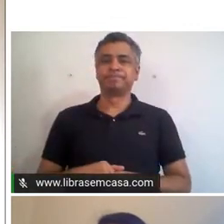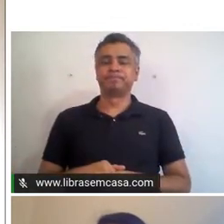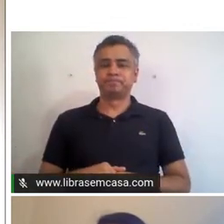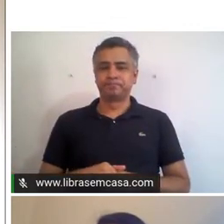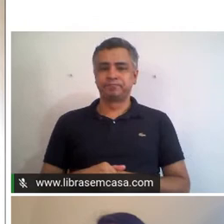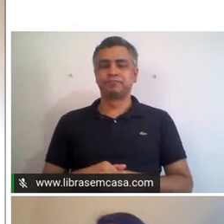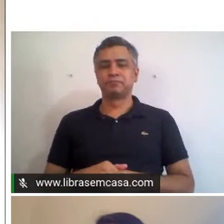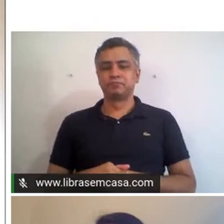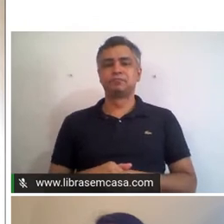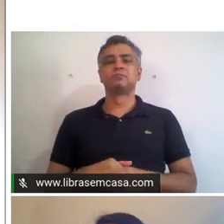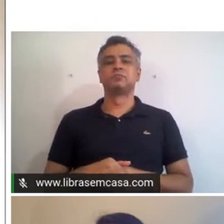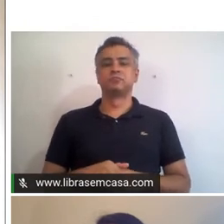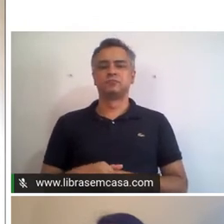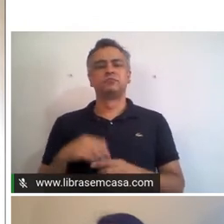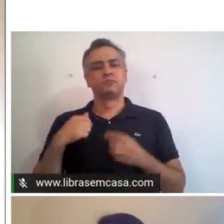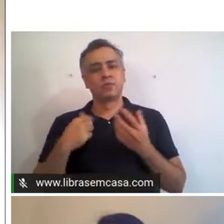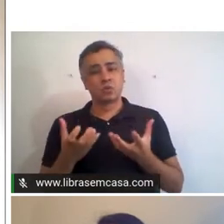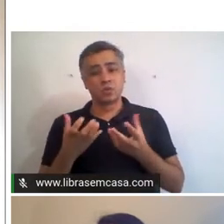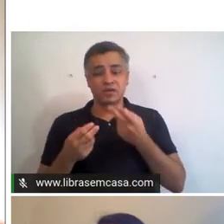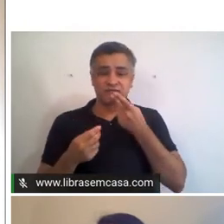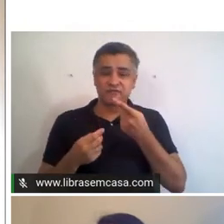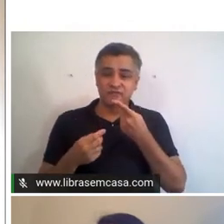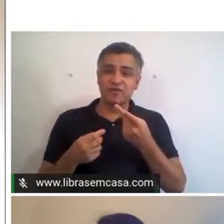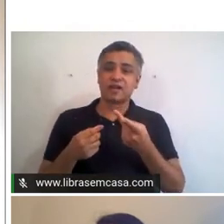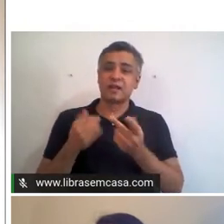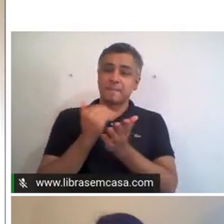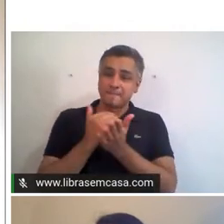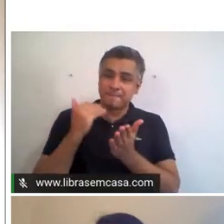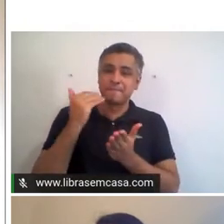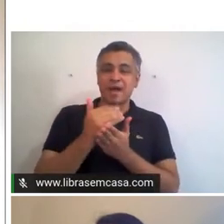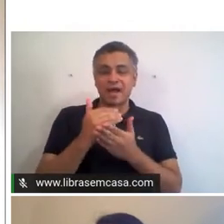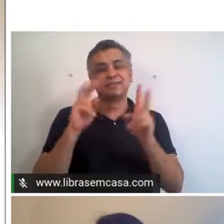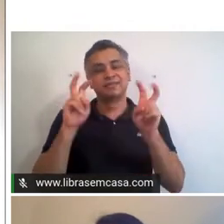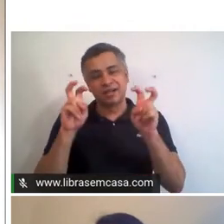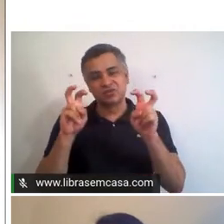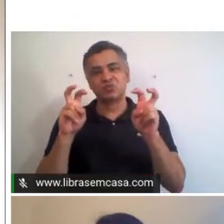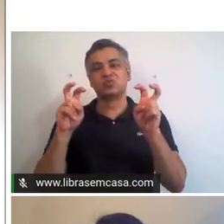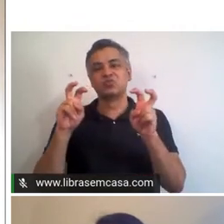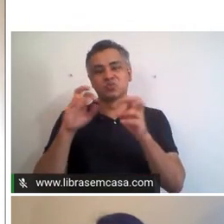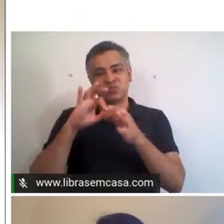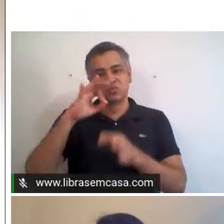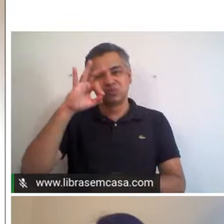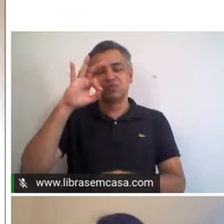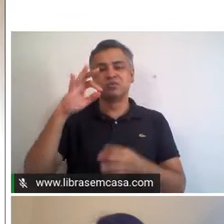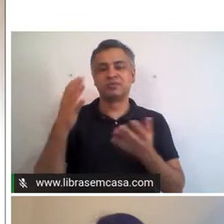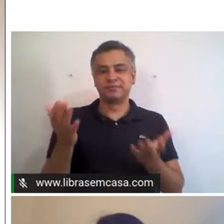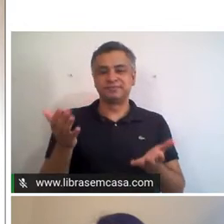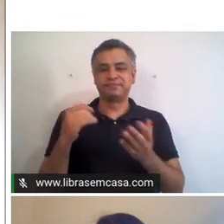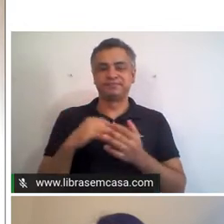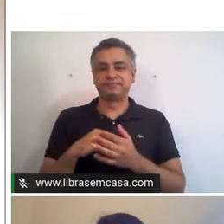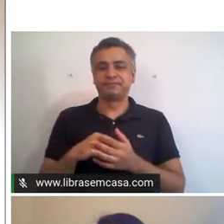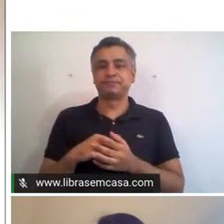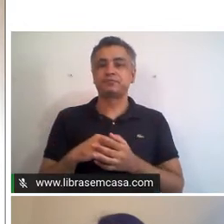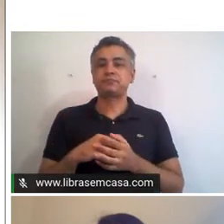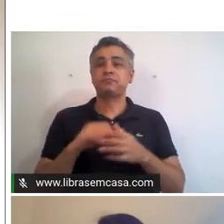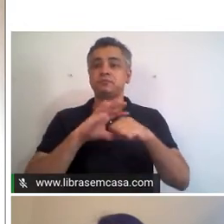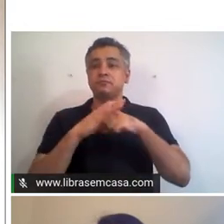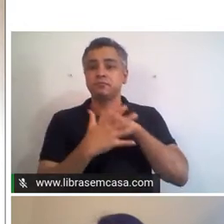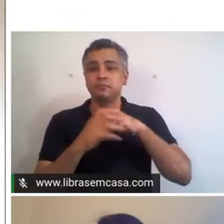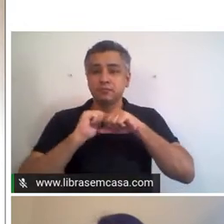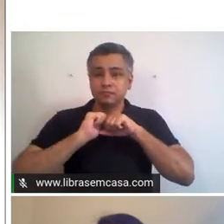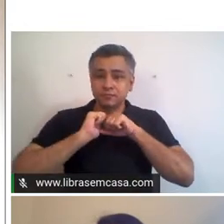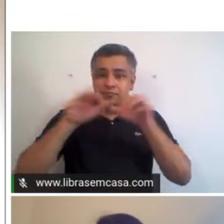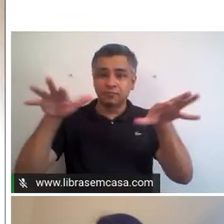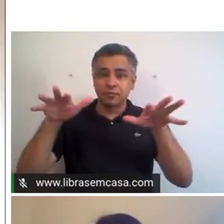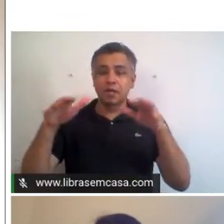possa falar um pouco mais sobre isso, Soledad introduziu esse tema, a pandemia também mostrou a capacidade